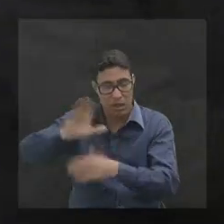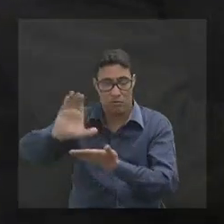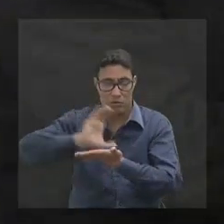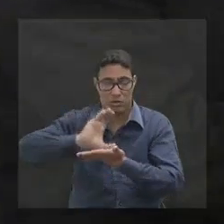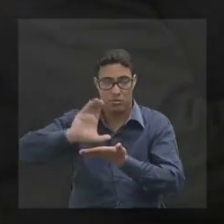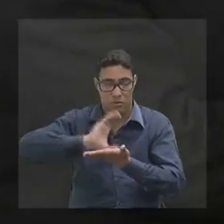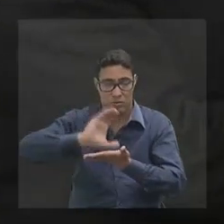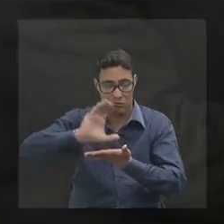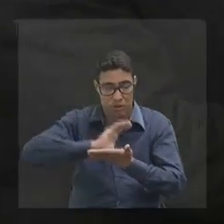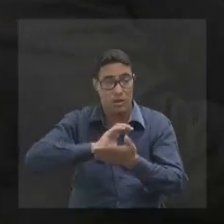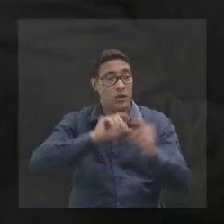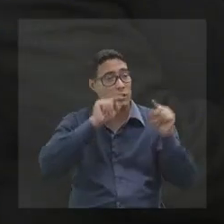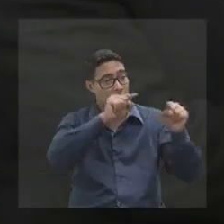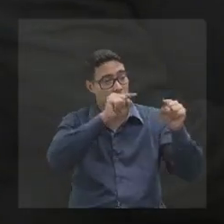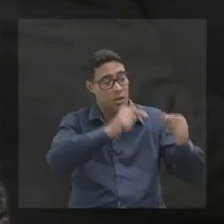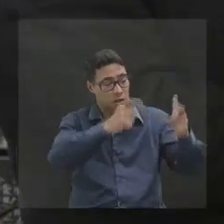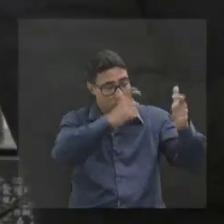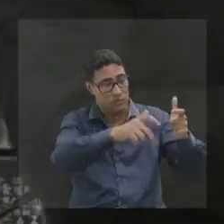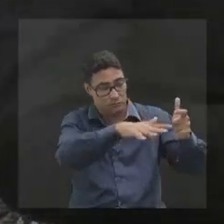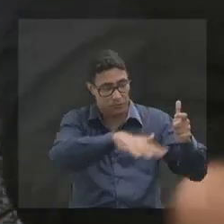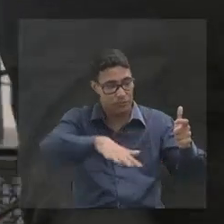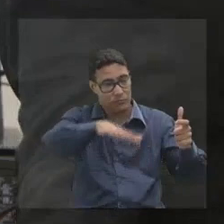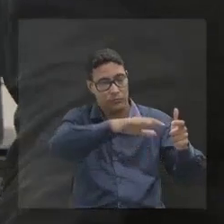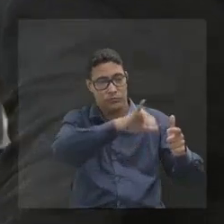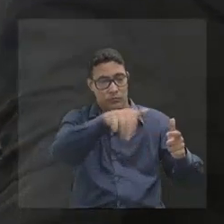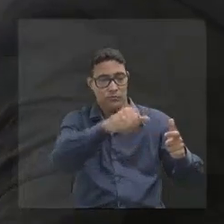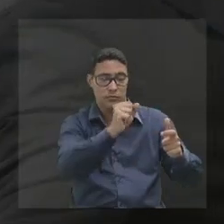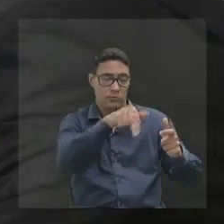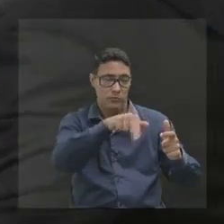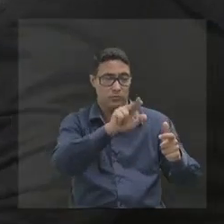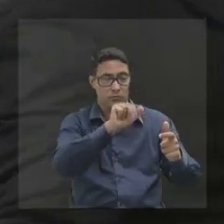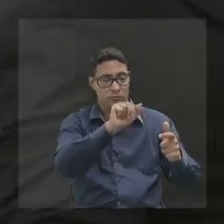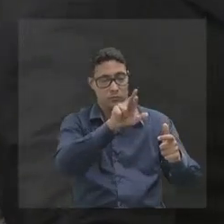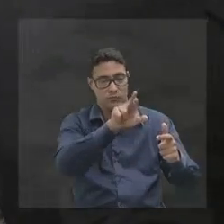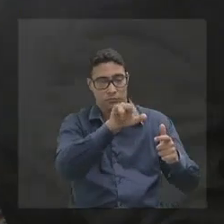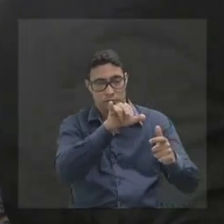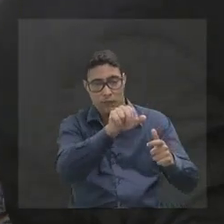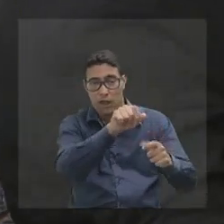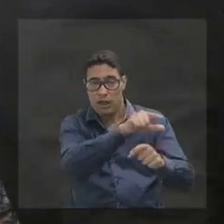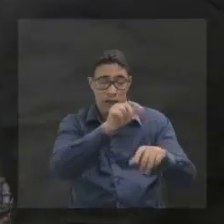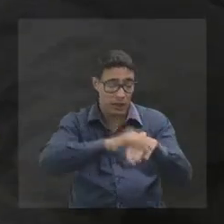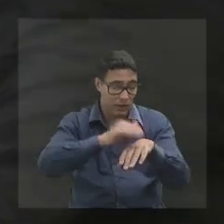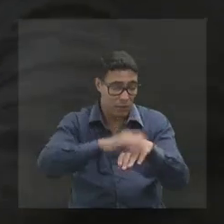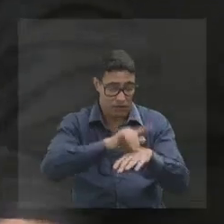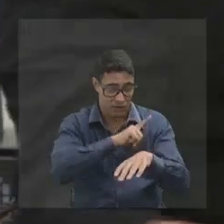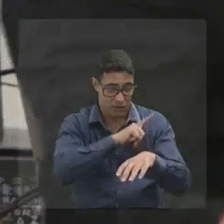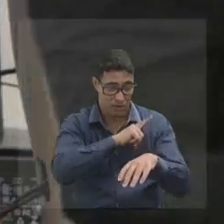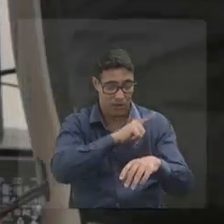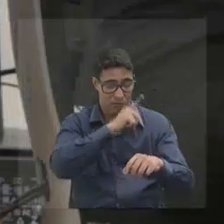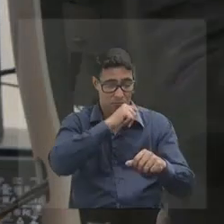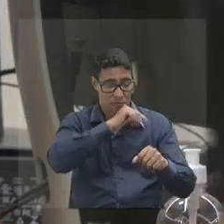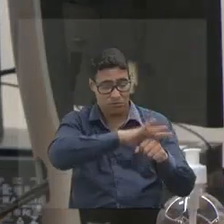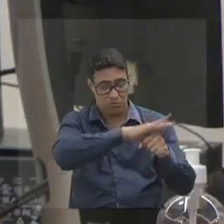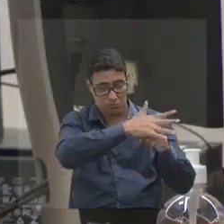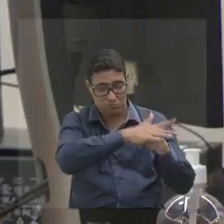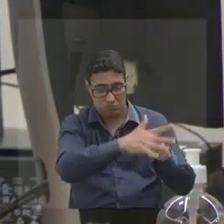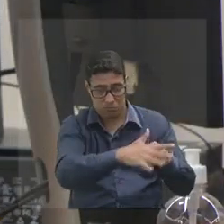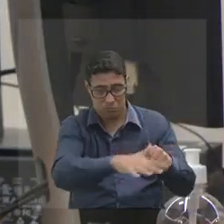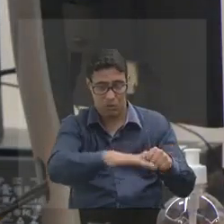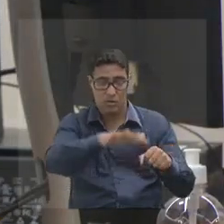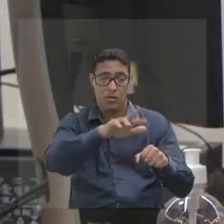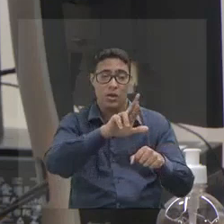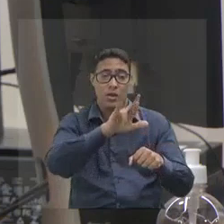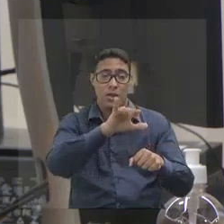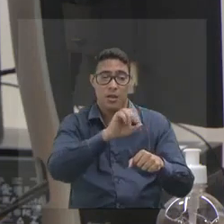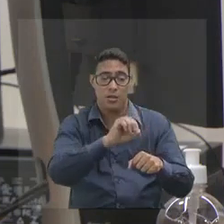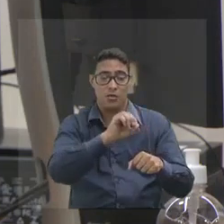de Januária Onde Está concentrado o maior berço né da nascente do rio São Francisco que é o cochange bom e